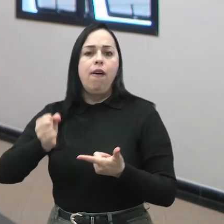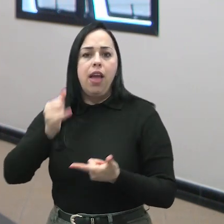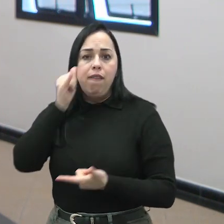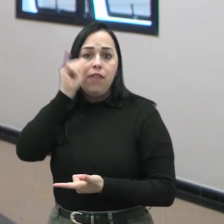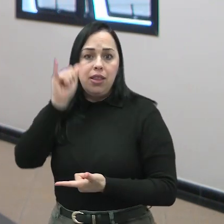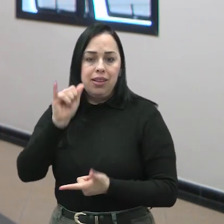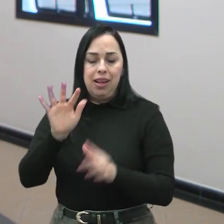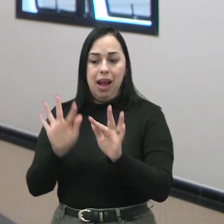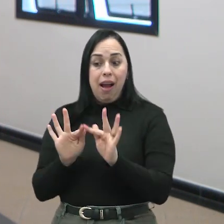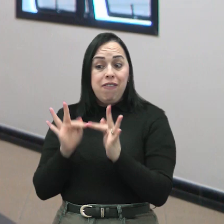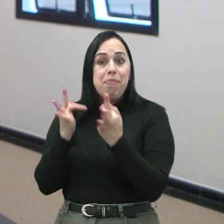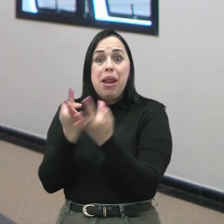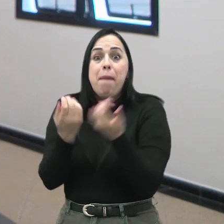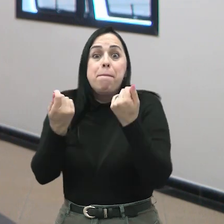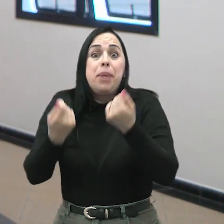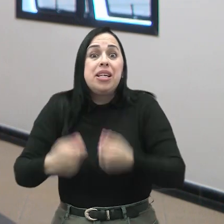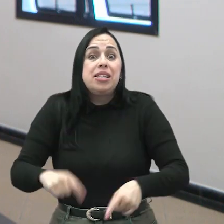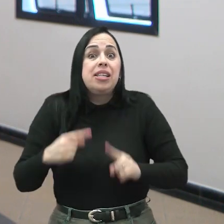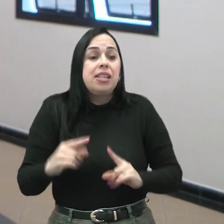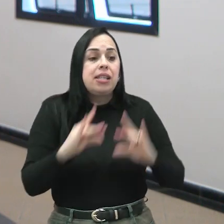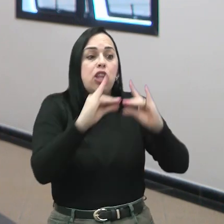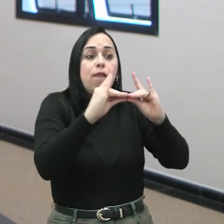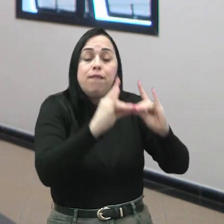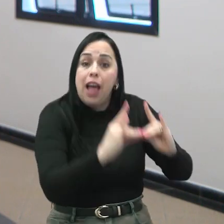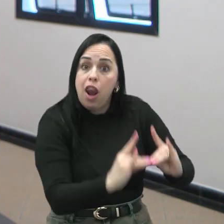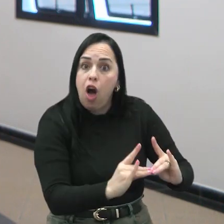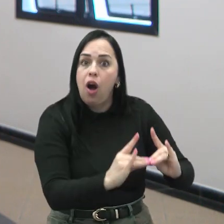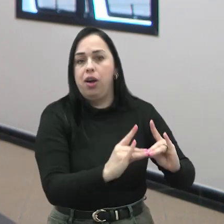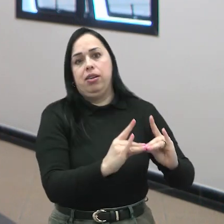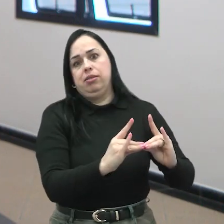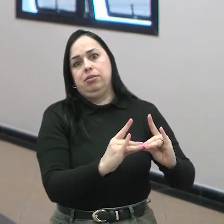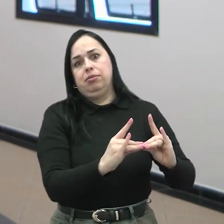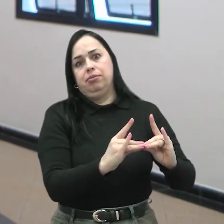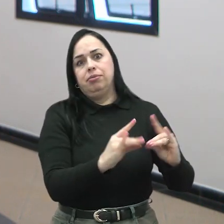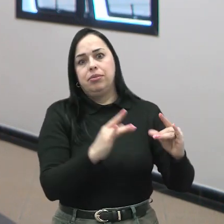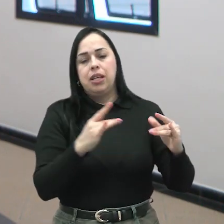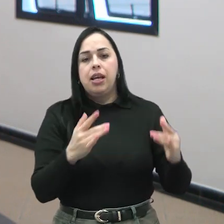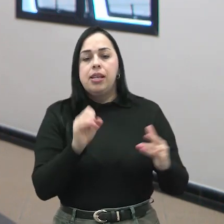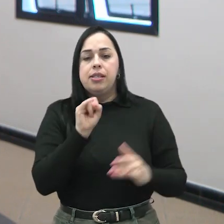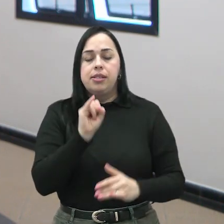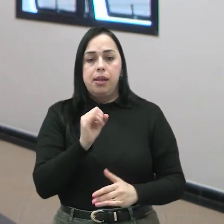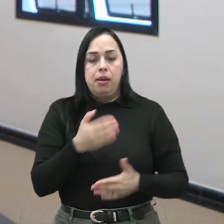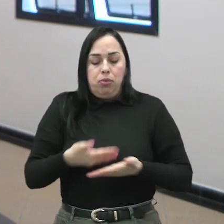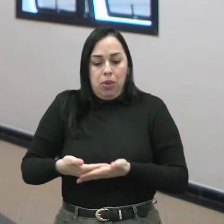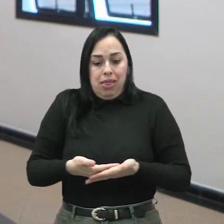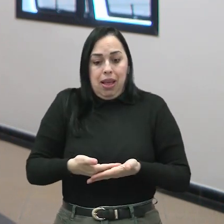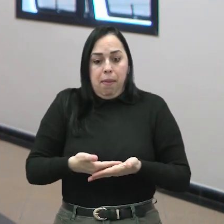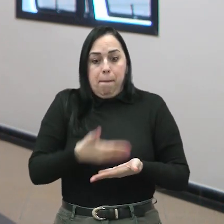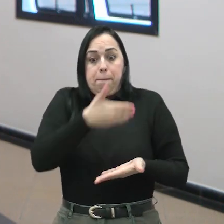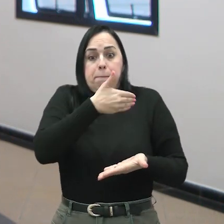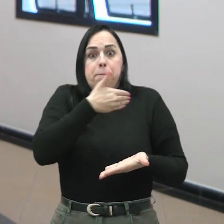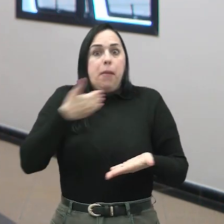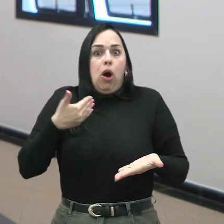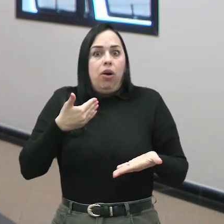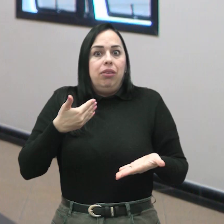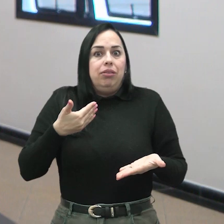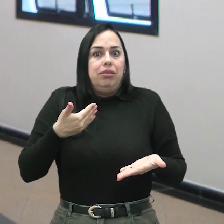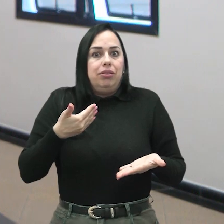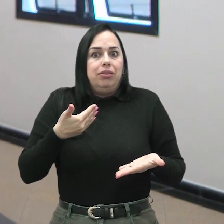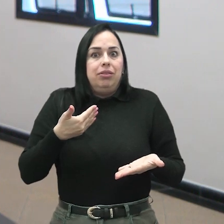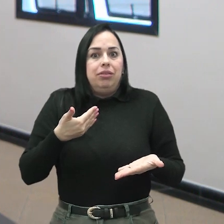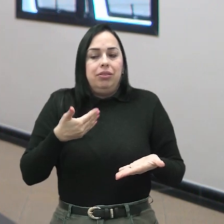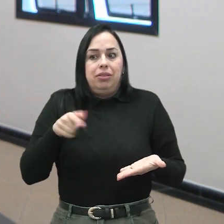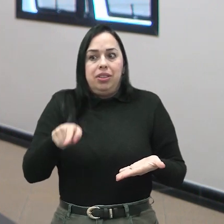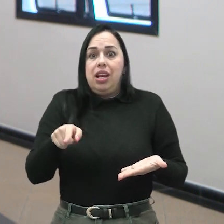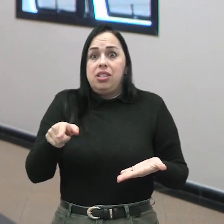ela precisa de fazer o luto, ela precisa de completar esse ciclo na vida dela. A perda de uma criança ela não